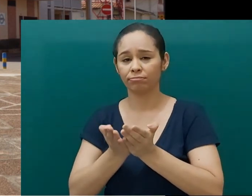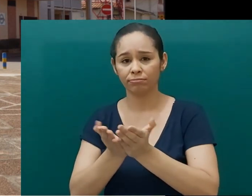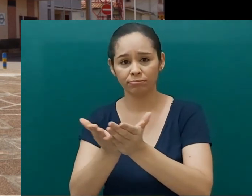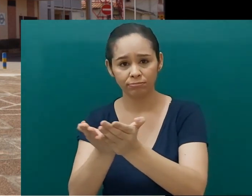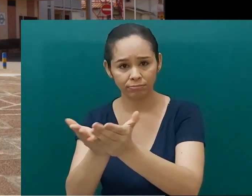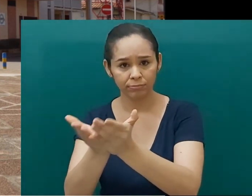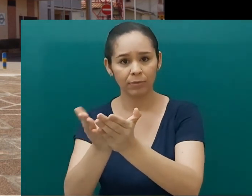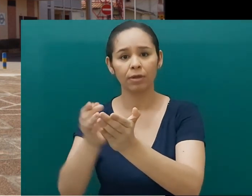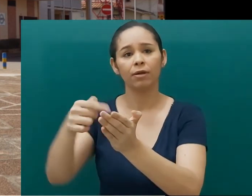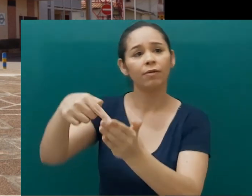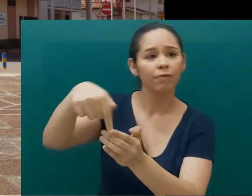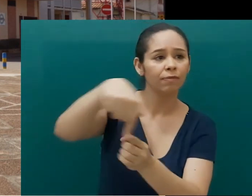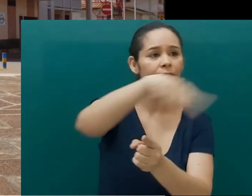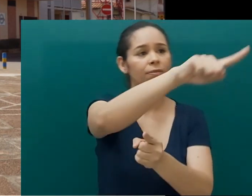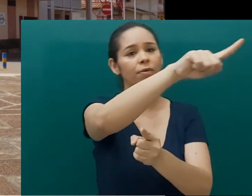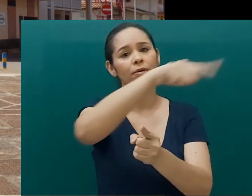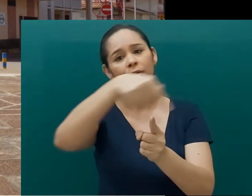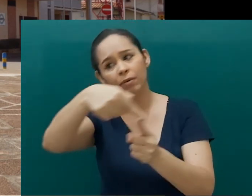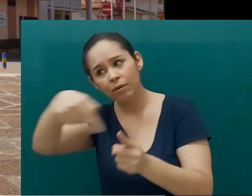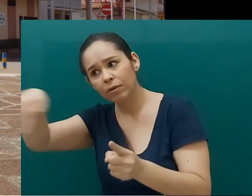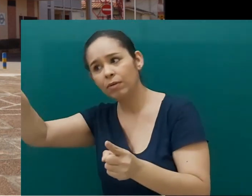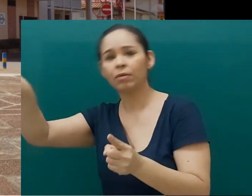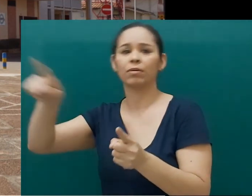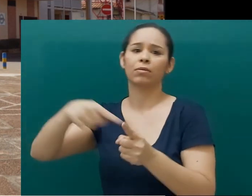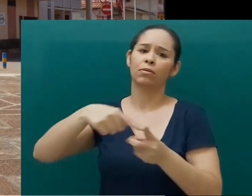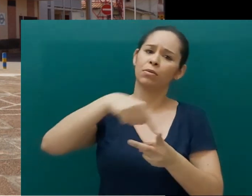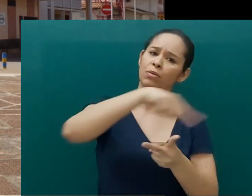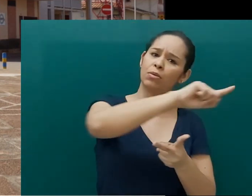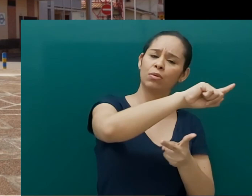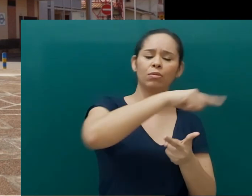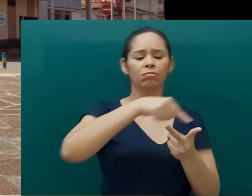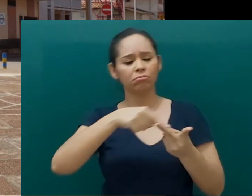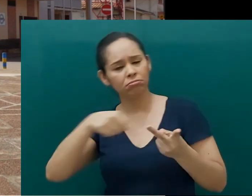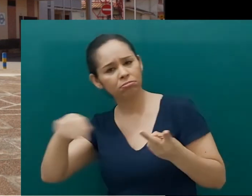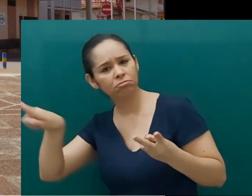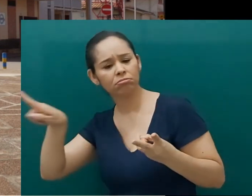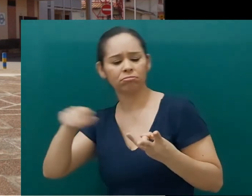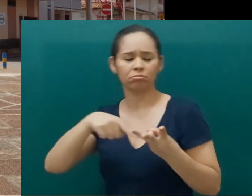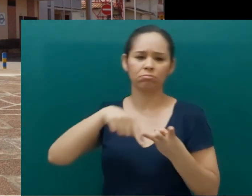e vai para Cayena, por exemplo, ou para Saint Laurent ou para Kourou.